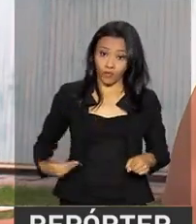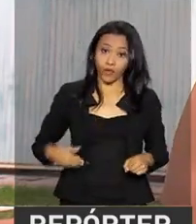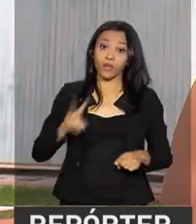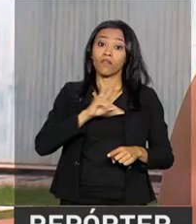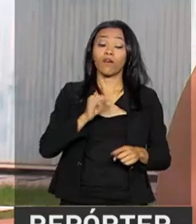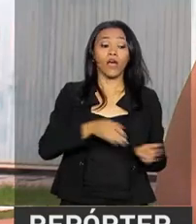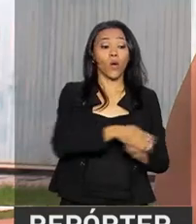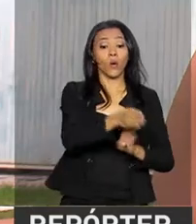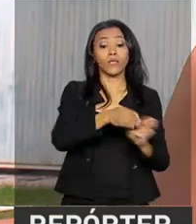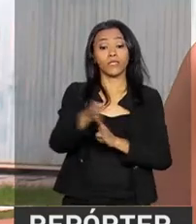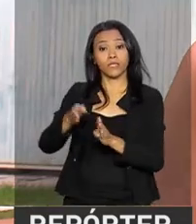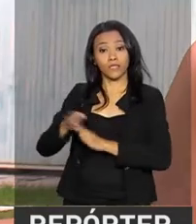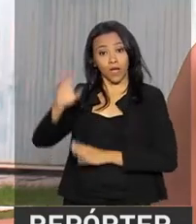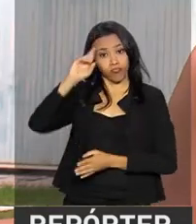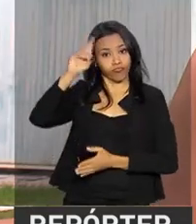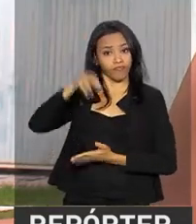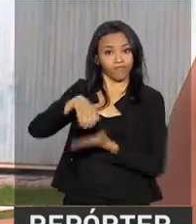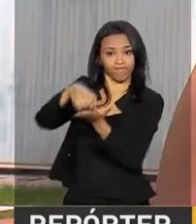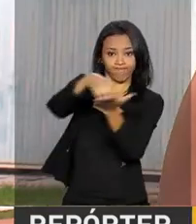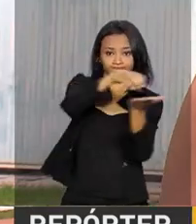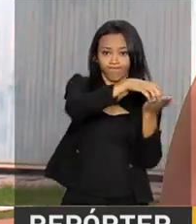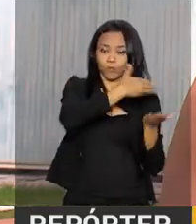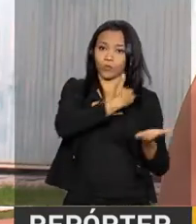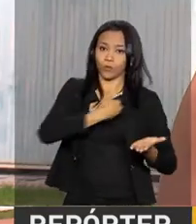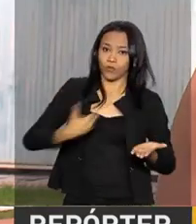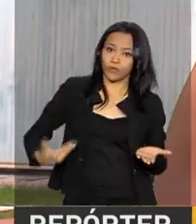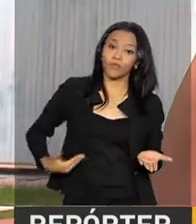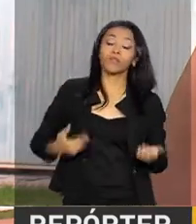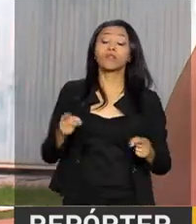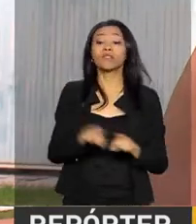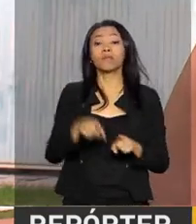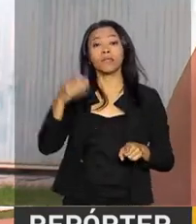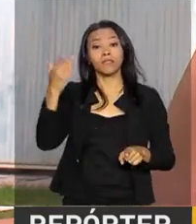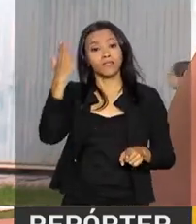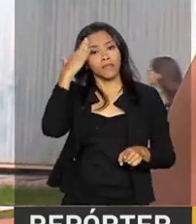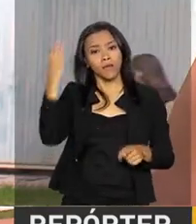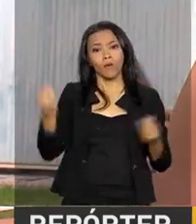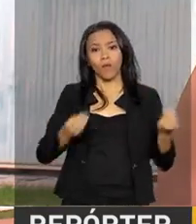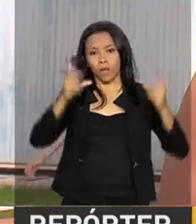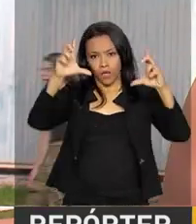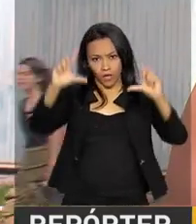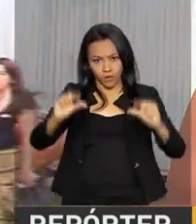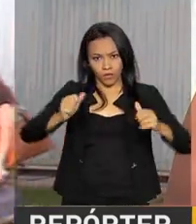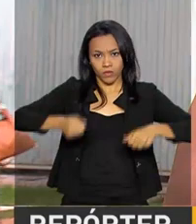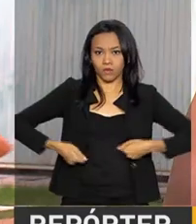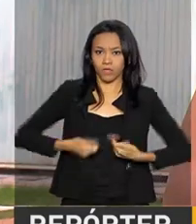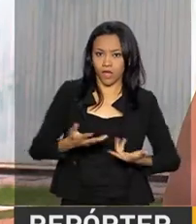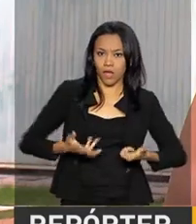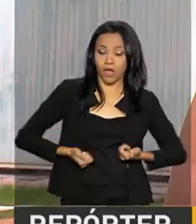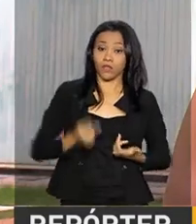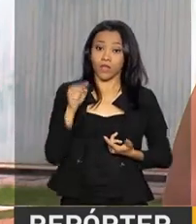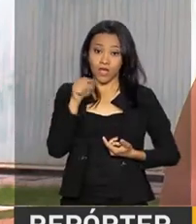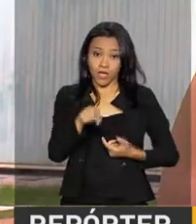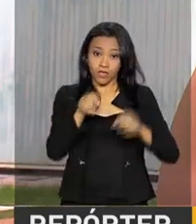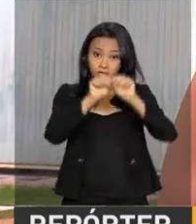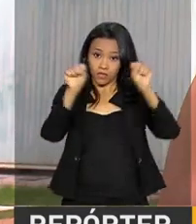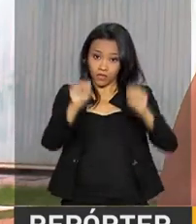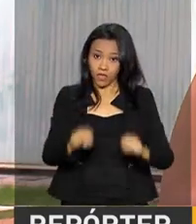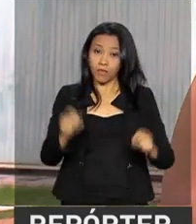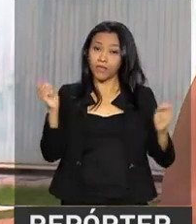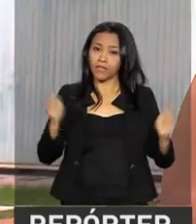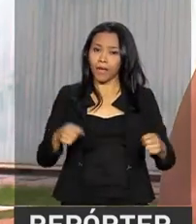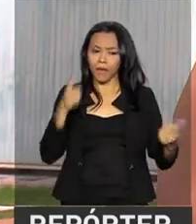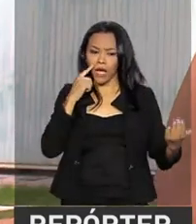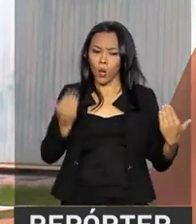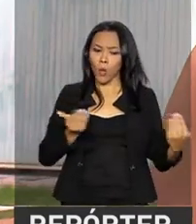públicos na tomada de decisão e na redução dos custos a ferramenta permite fazer comparações por período e